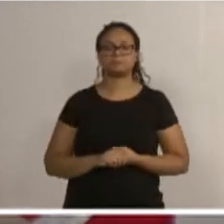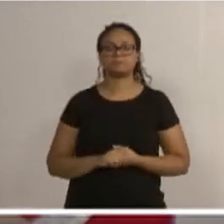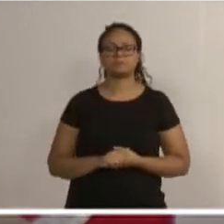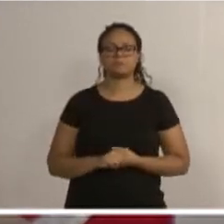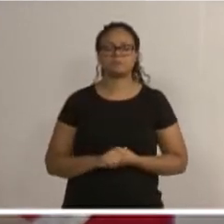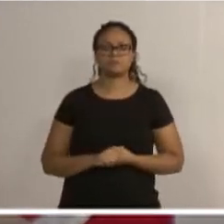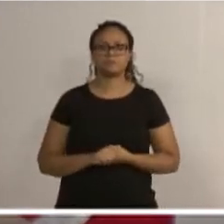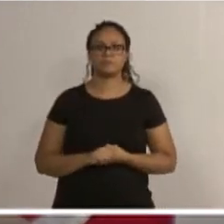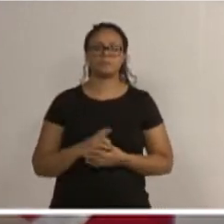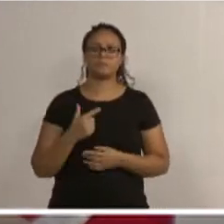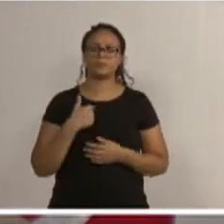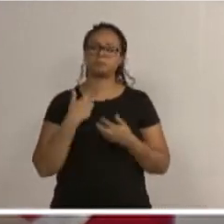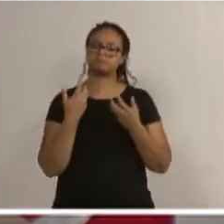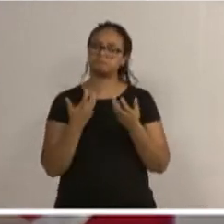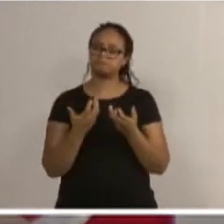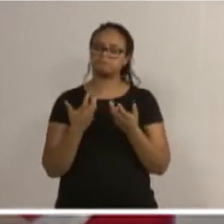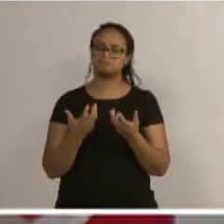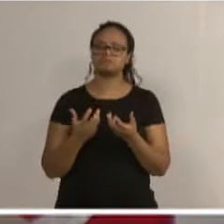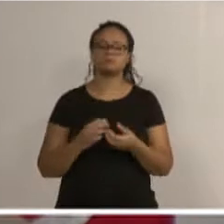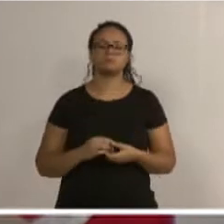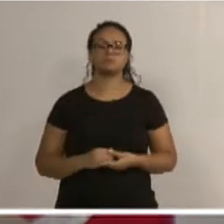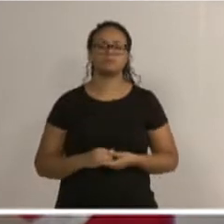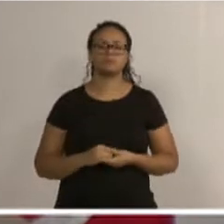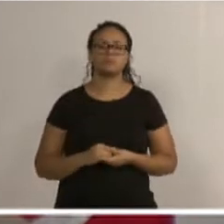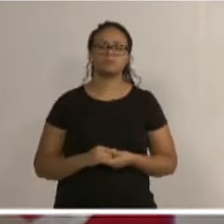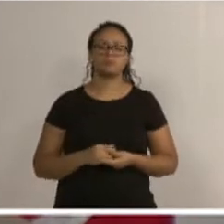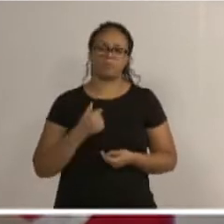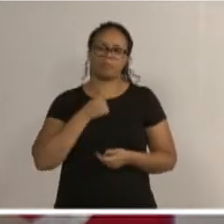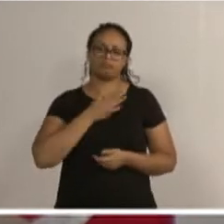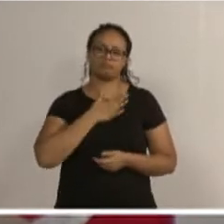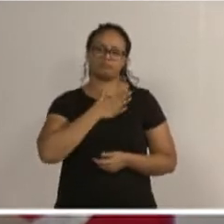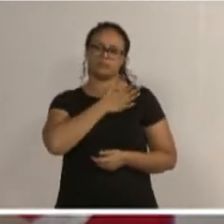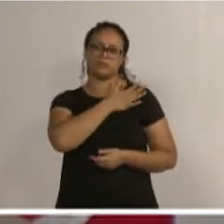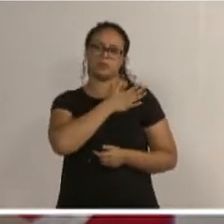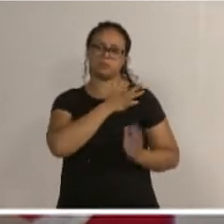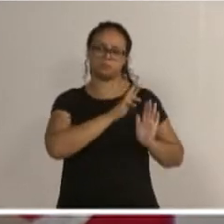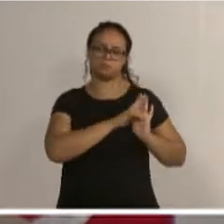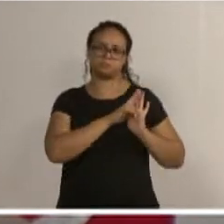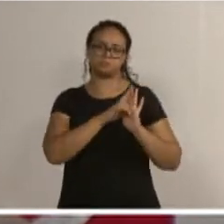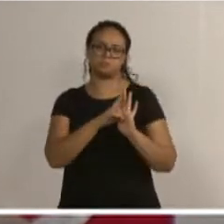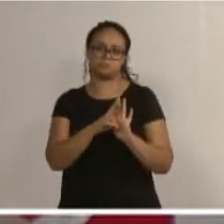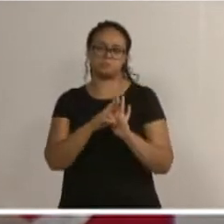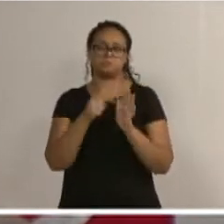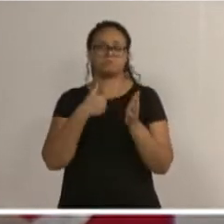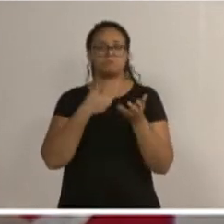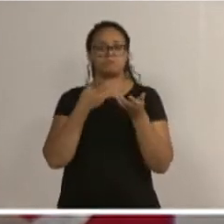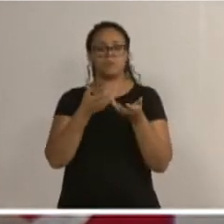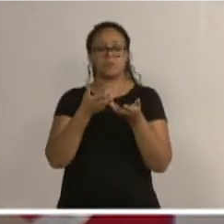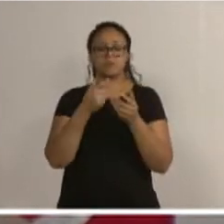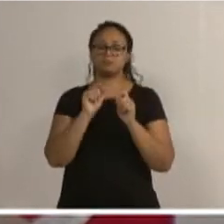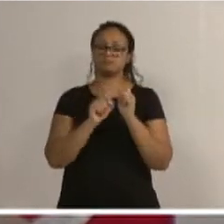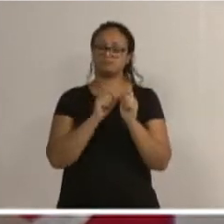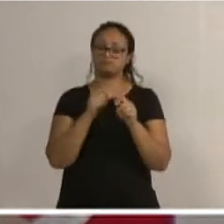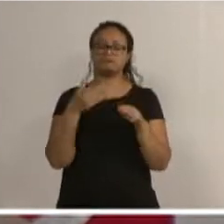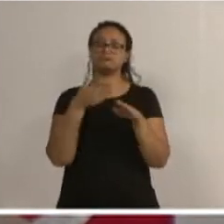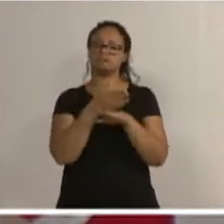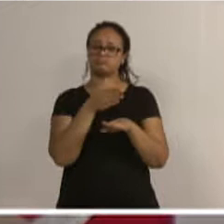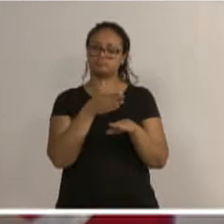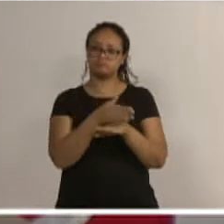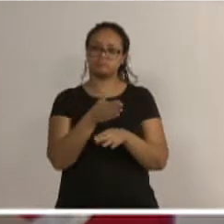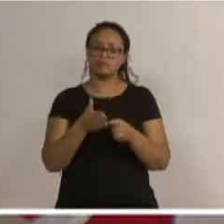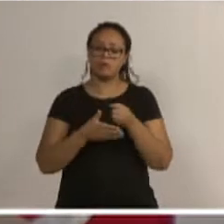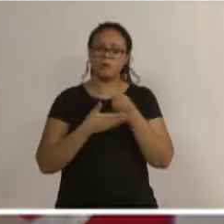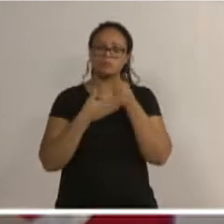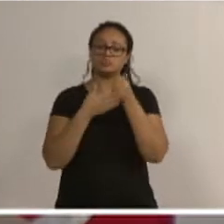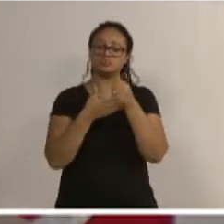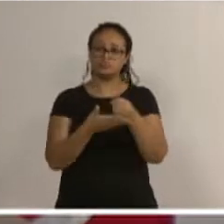E espero, em nome do prefeito, que a gente possa colaborar de forma proativa para a